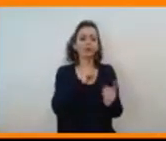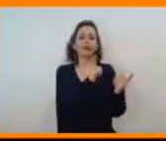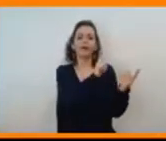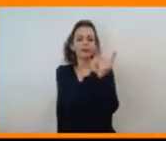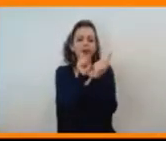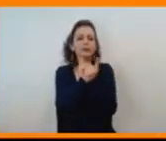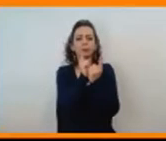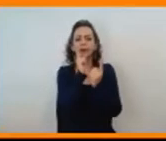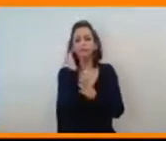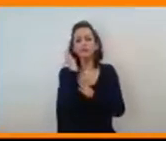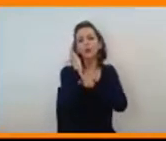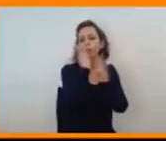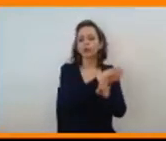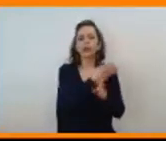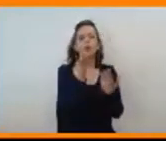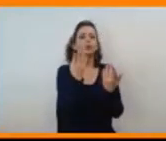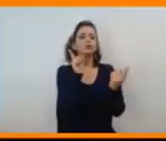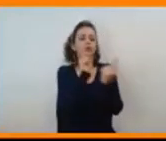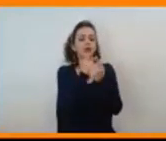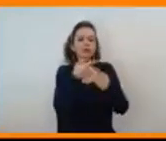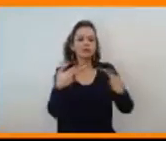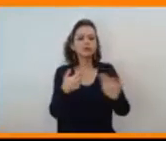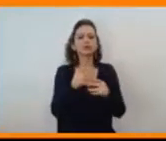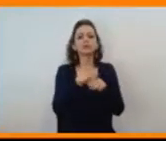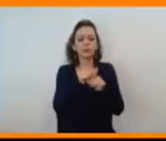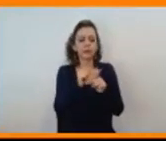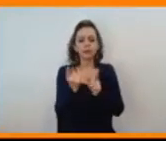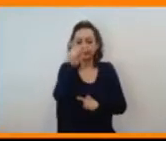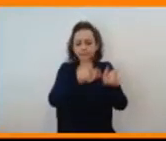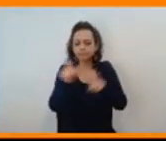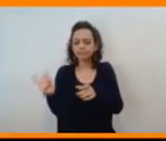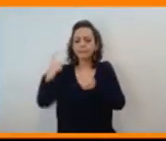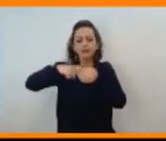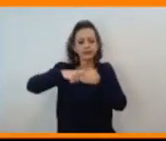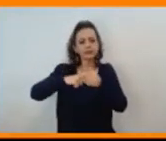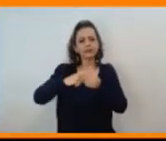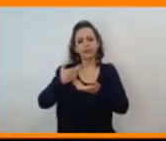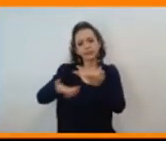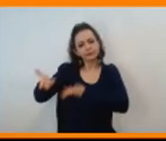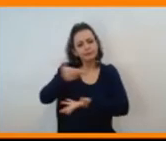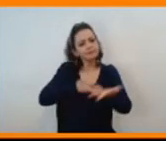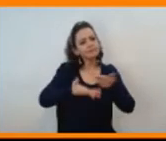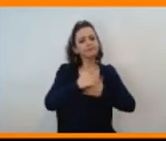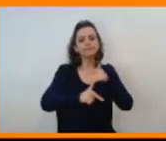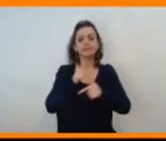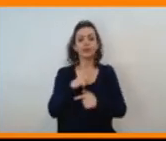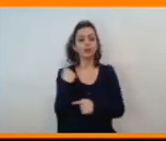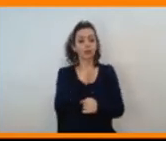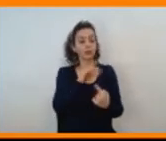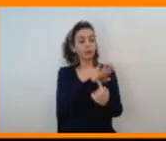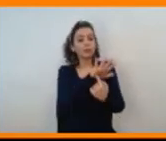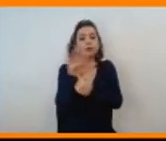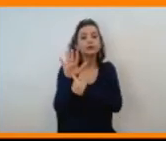também com os nossos parceiros mostrando como é importante que todos os nossos a todos os nossos fornecedores